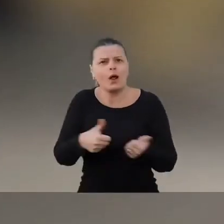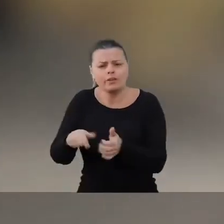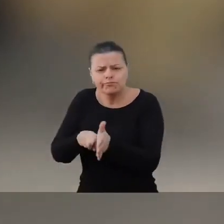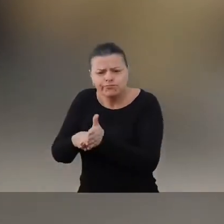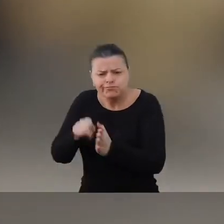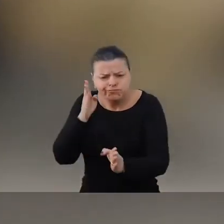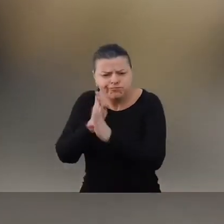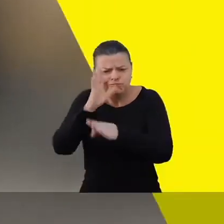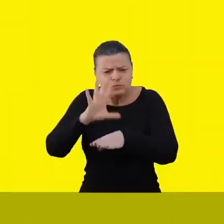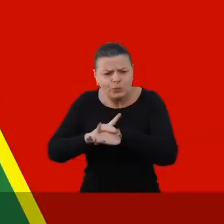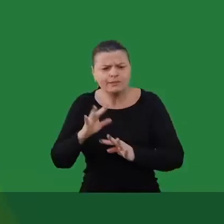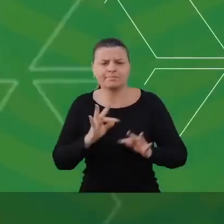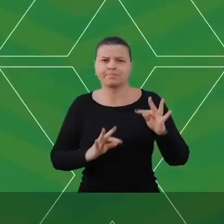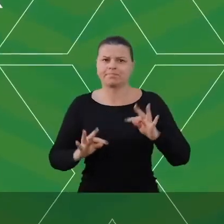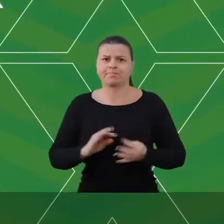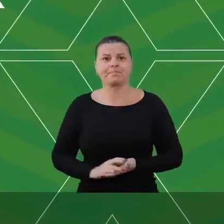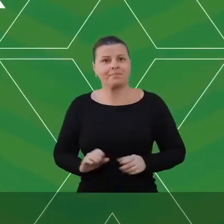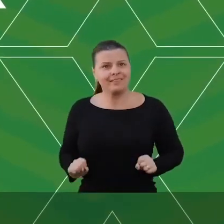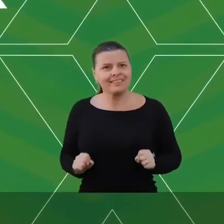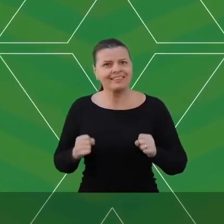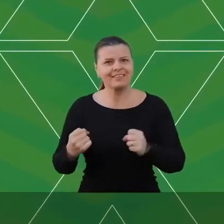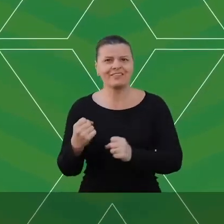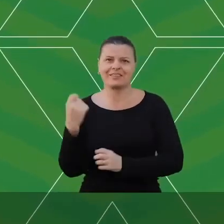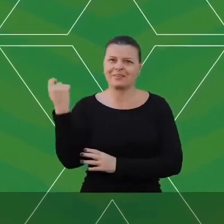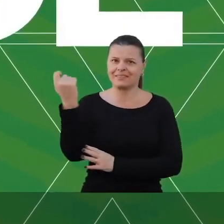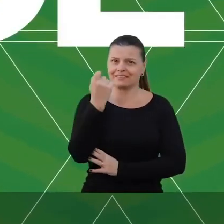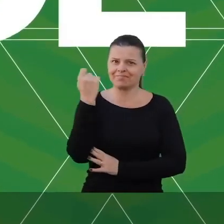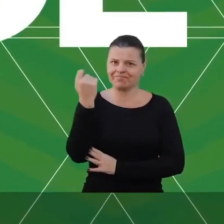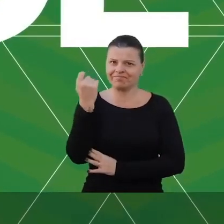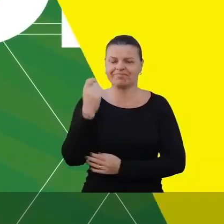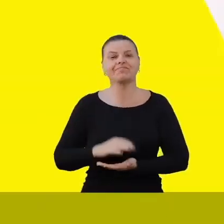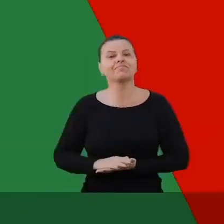em diagnósticos e tratamentos. Pra defender o Rio